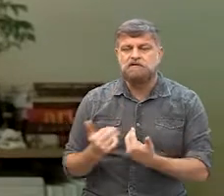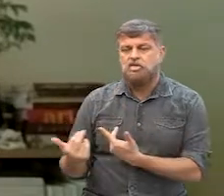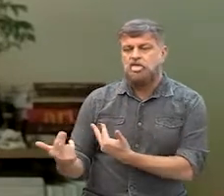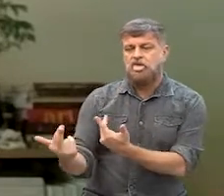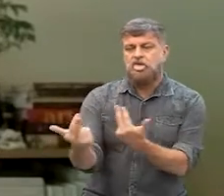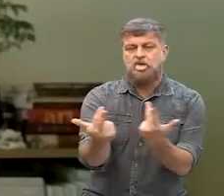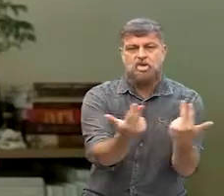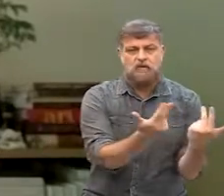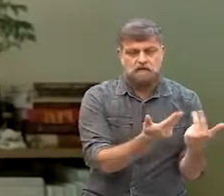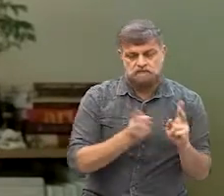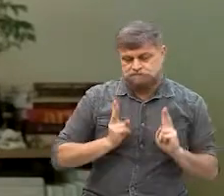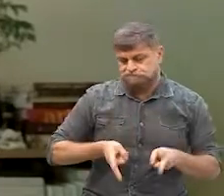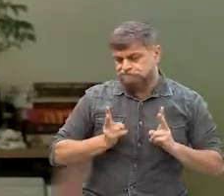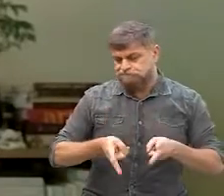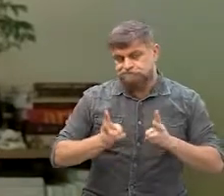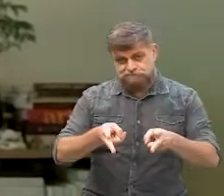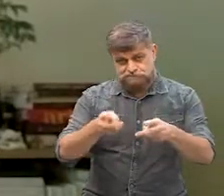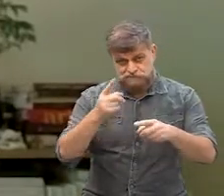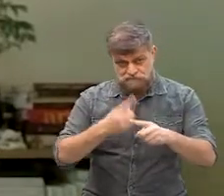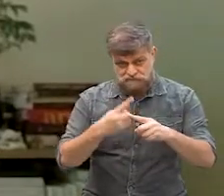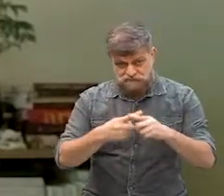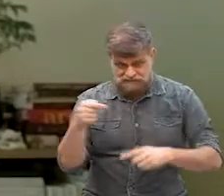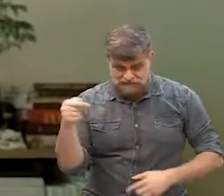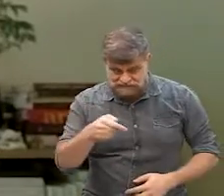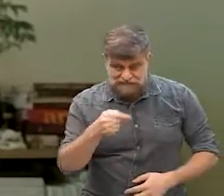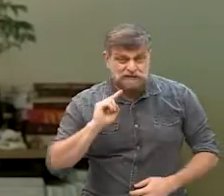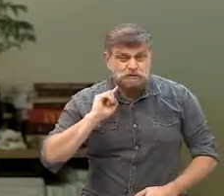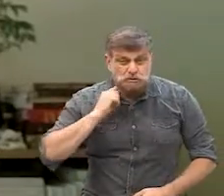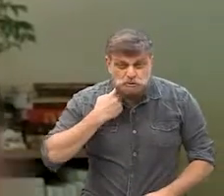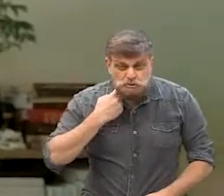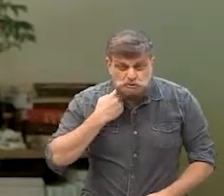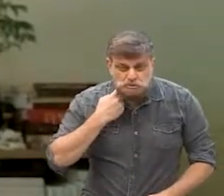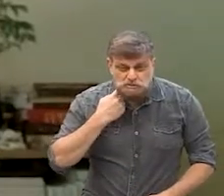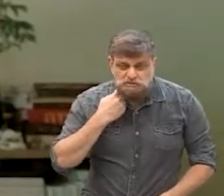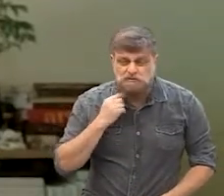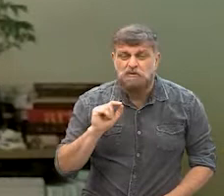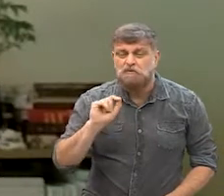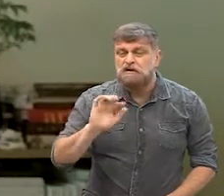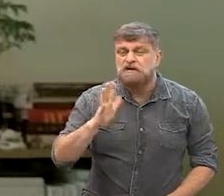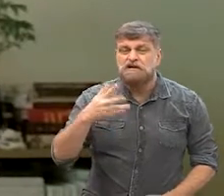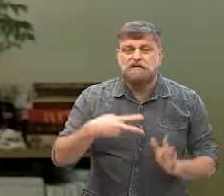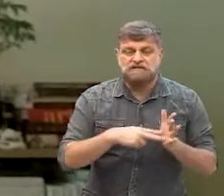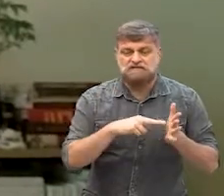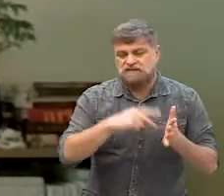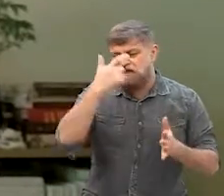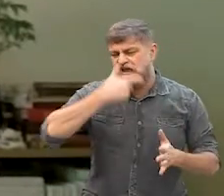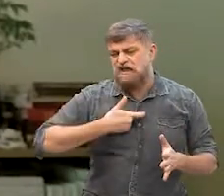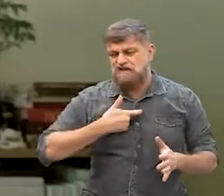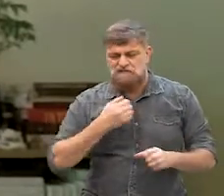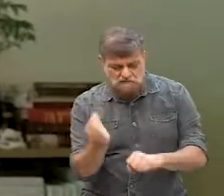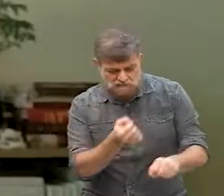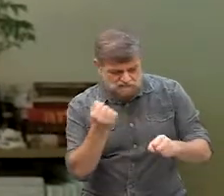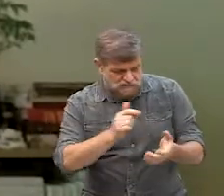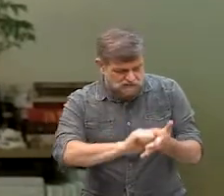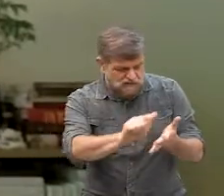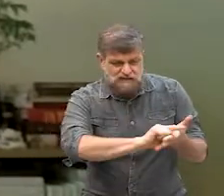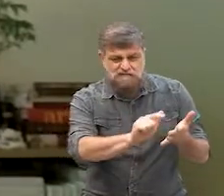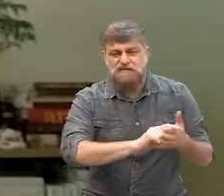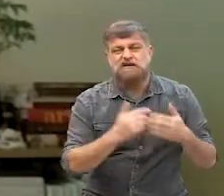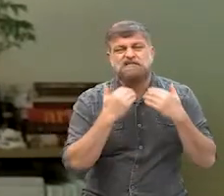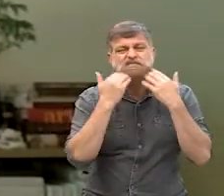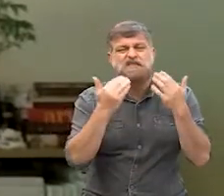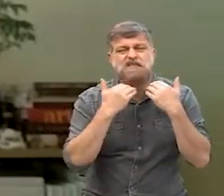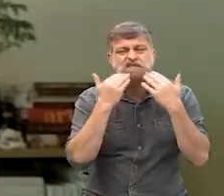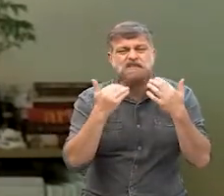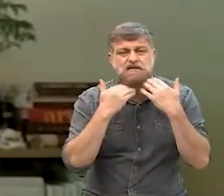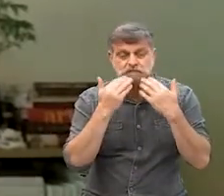grande, né, eles continuam, porque uma vez que está sujo, então não significa que há necessidade de preservar o local limpo,